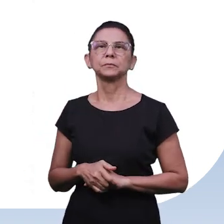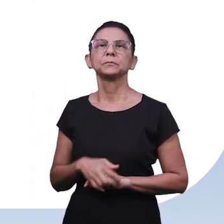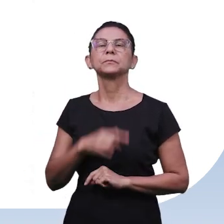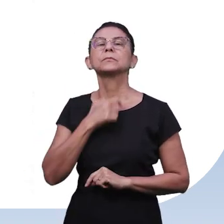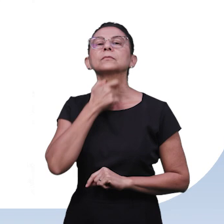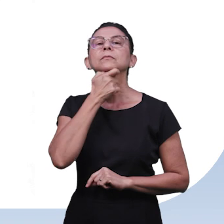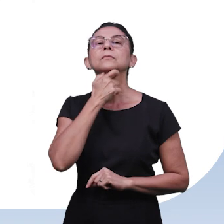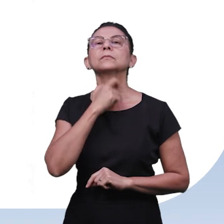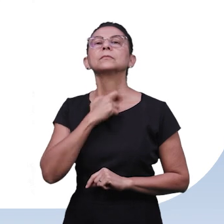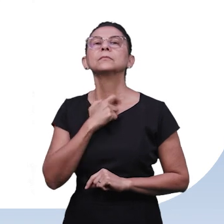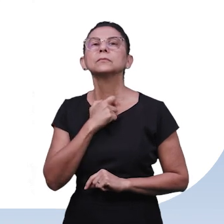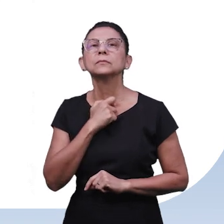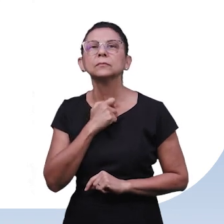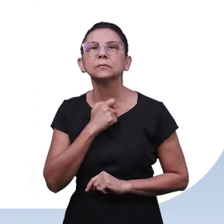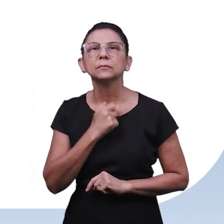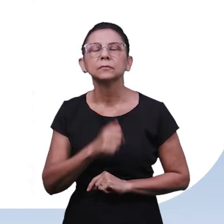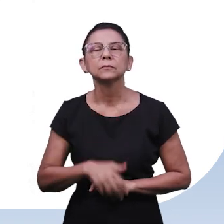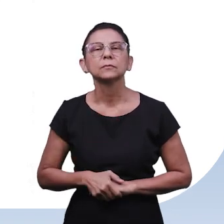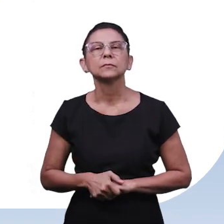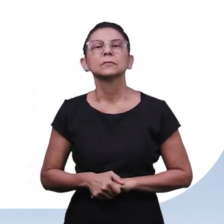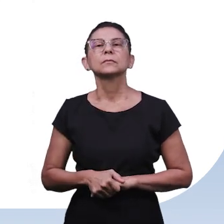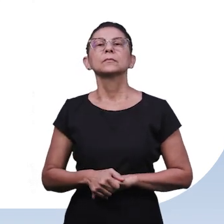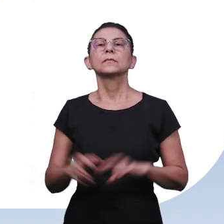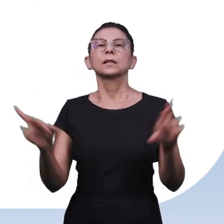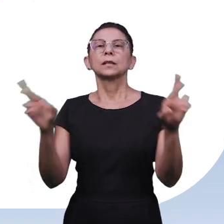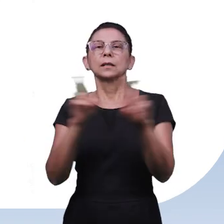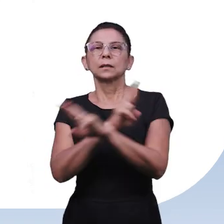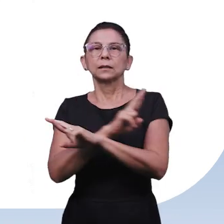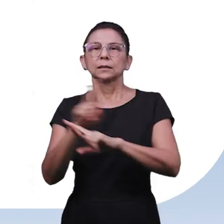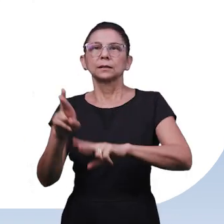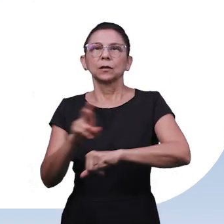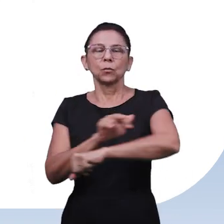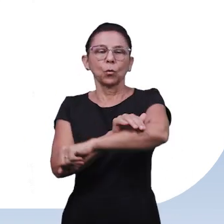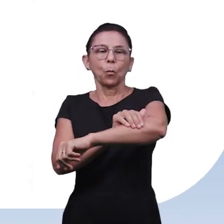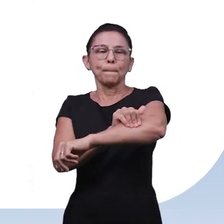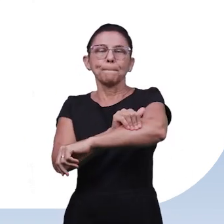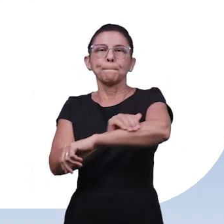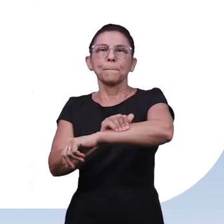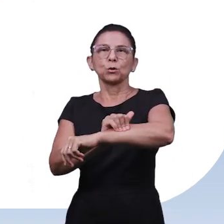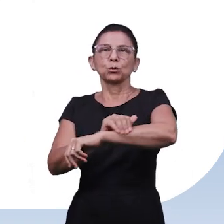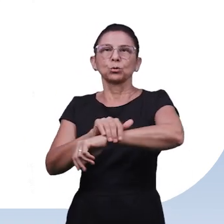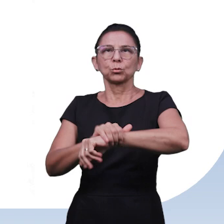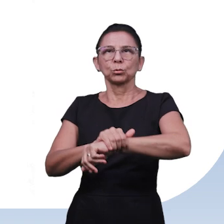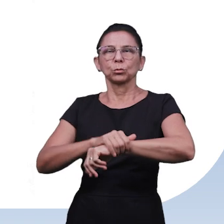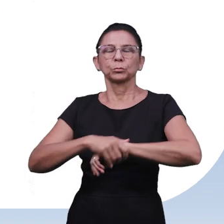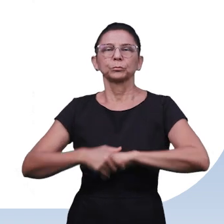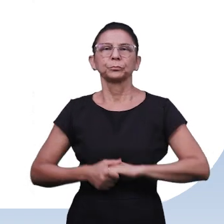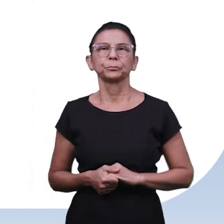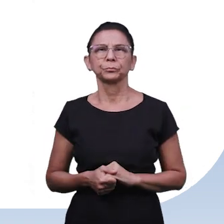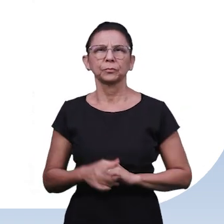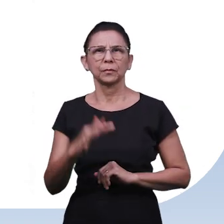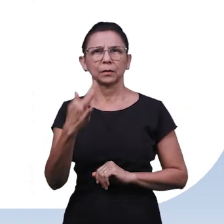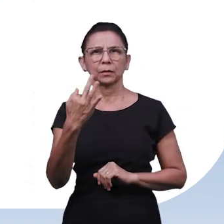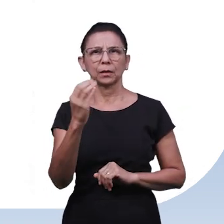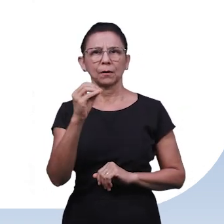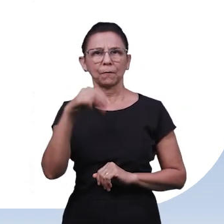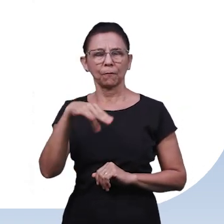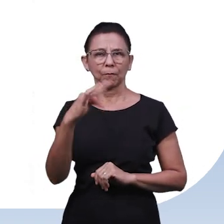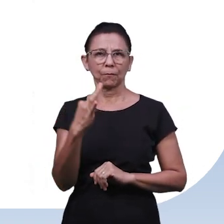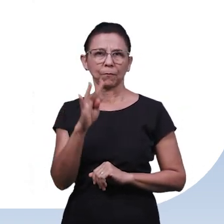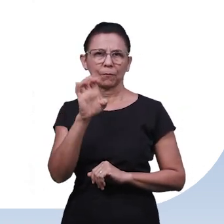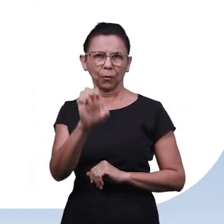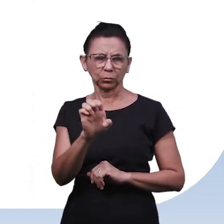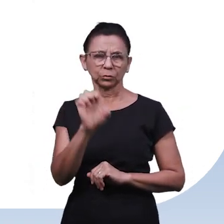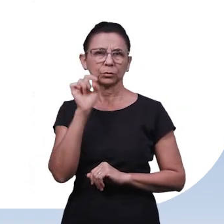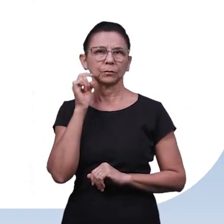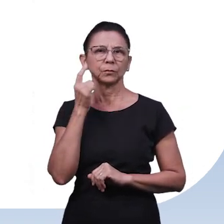relação direta com o mecanismo muscular da fonte. Vamos entender aqui o que acontece.